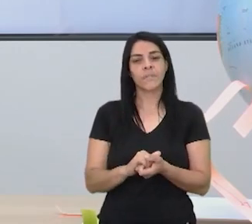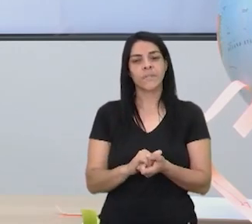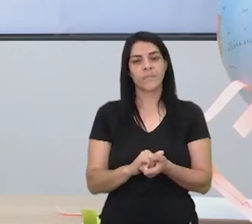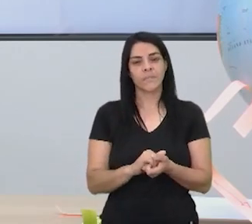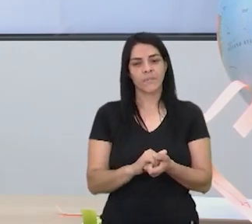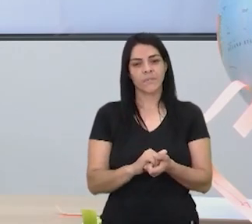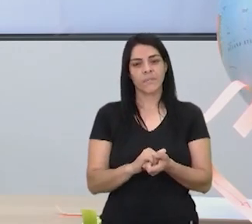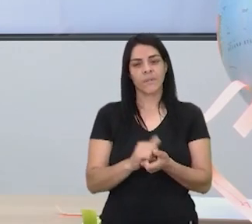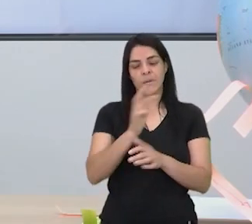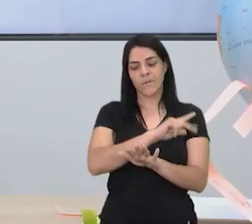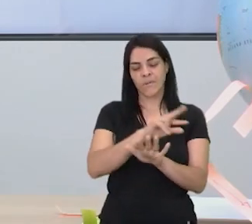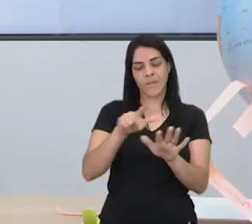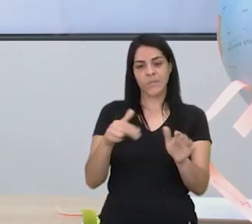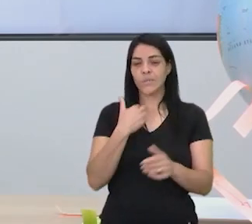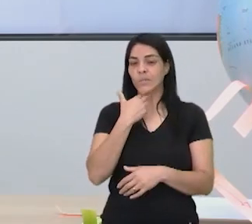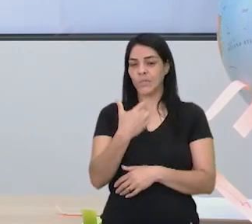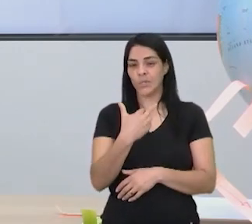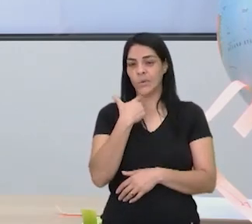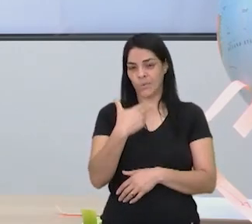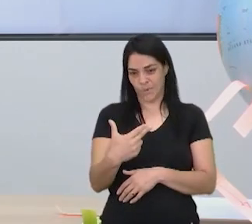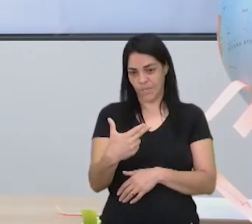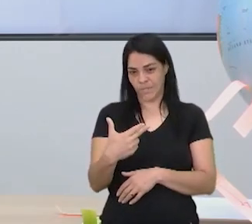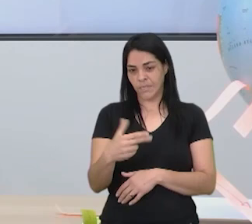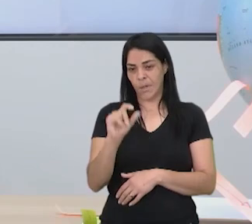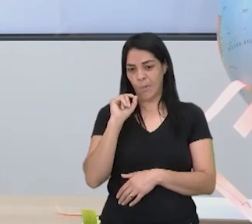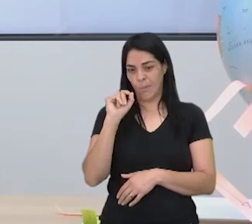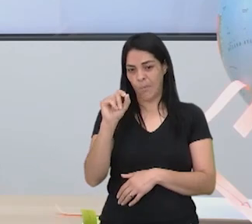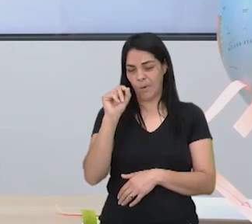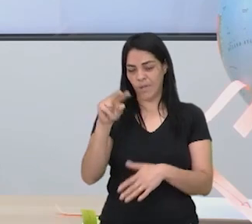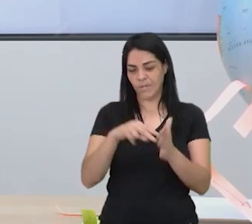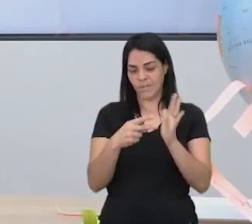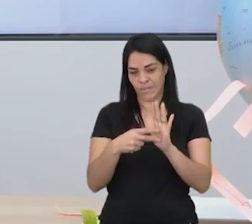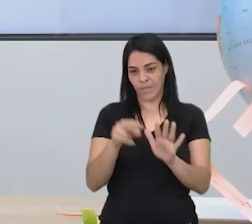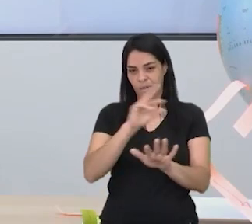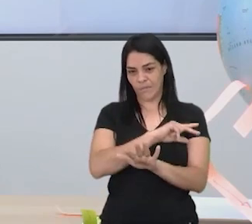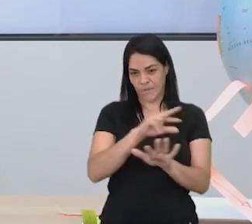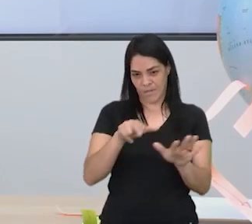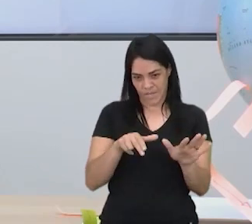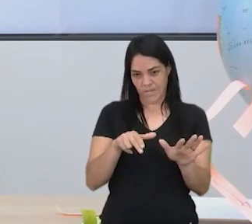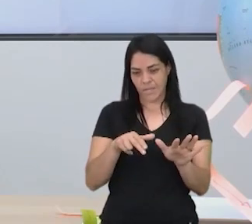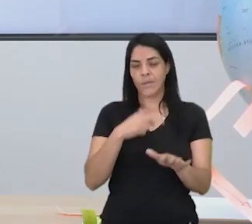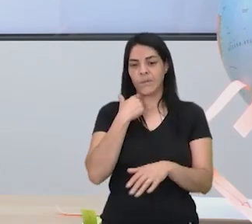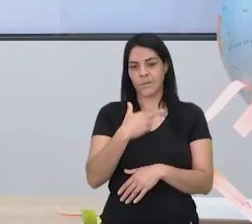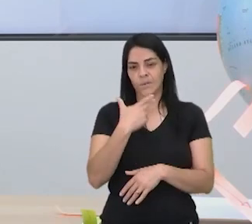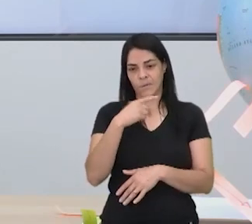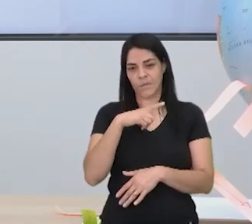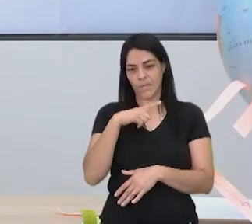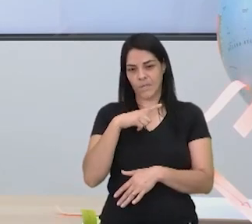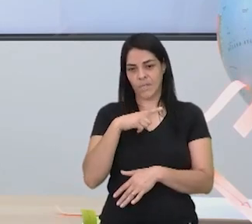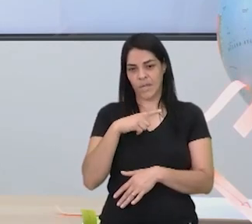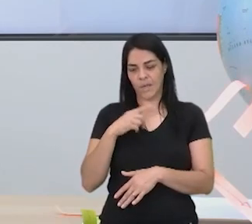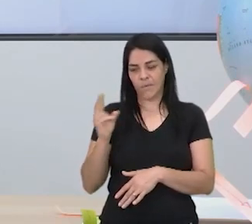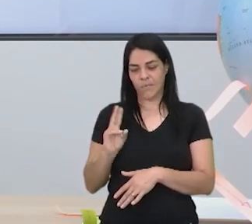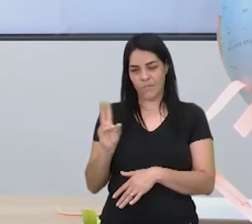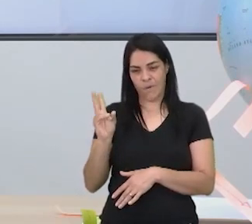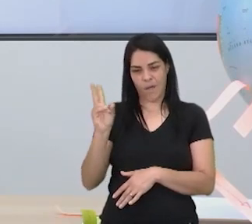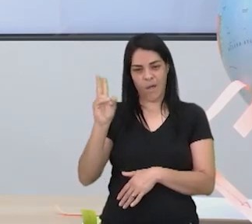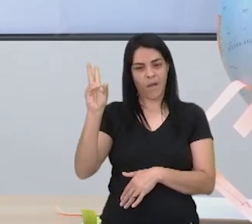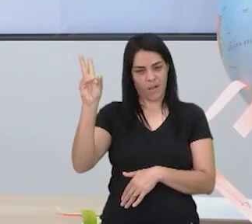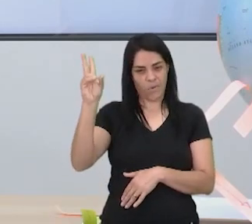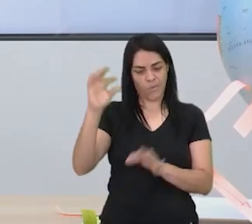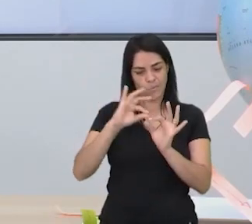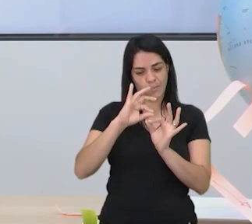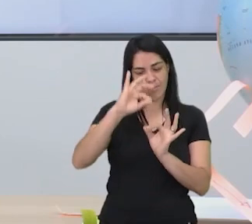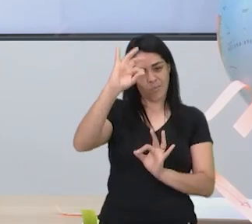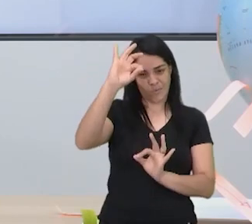a variação de cores. Essa variação de cores, você tem um intermediário de valor, né, de